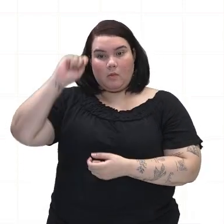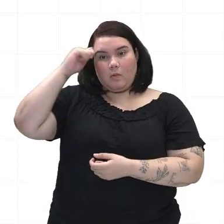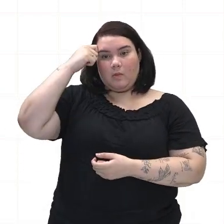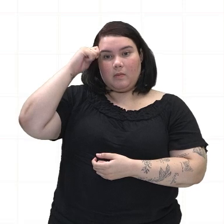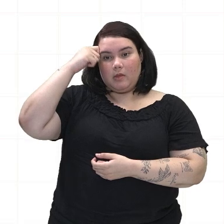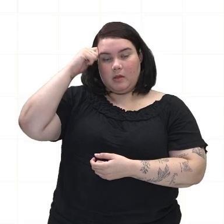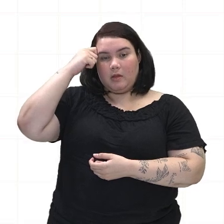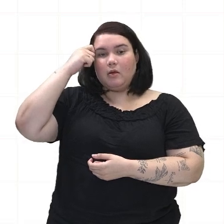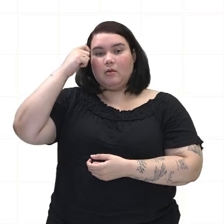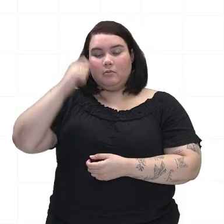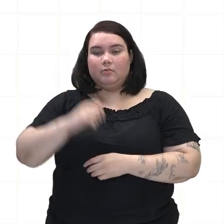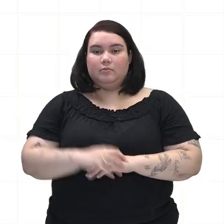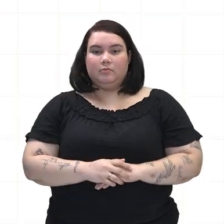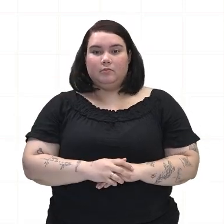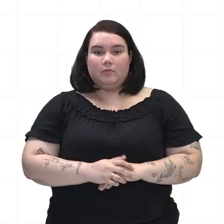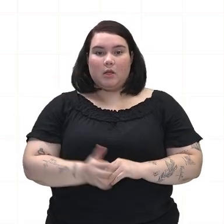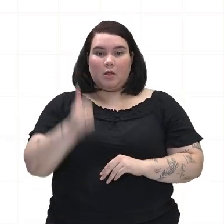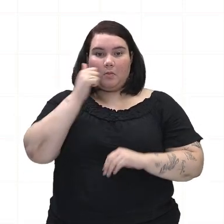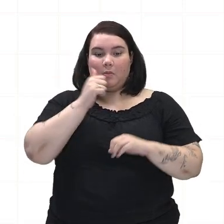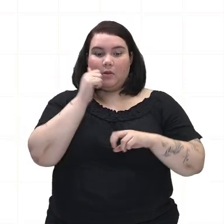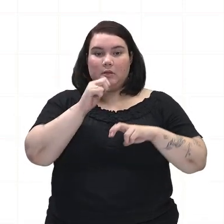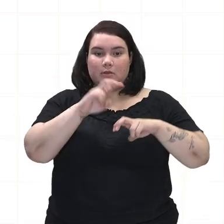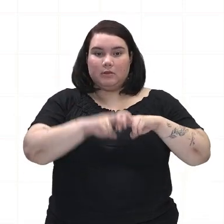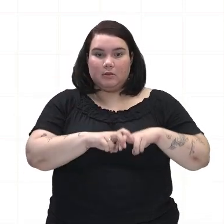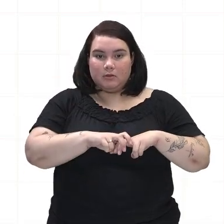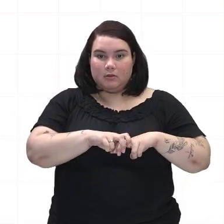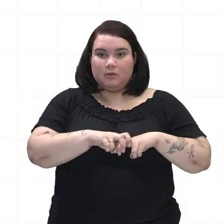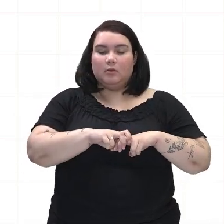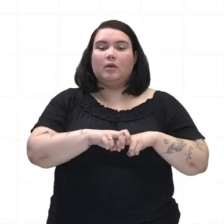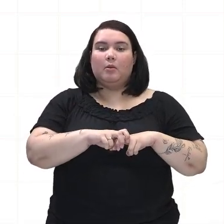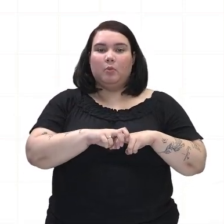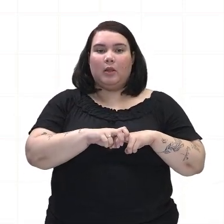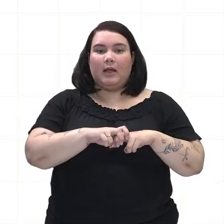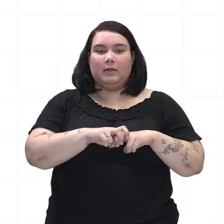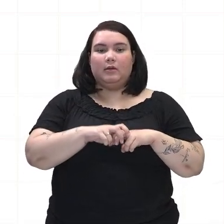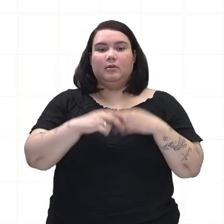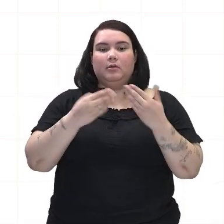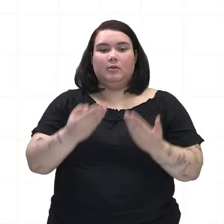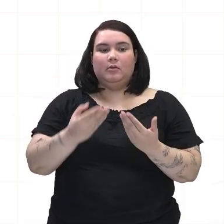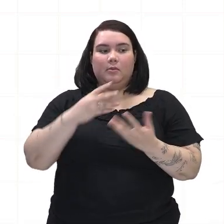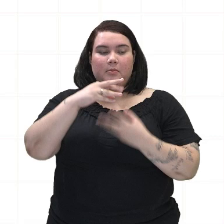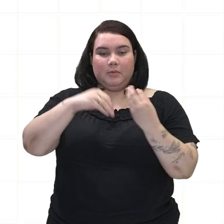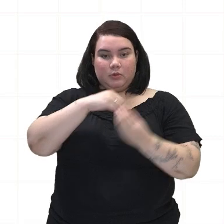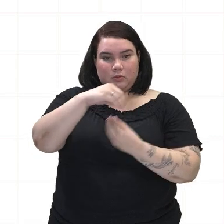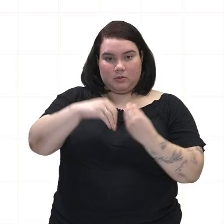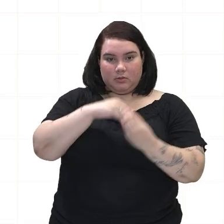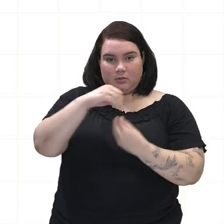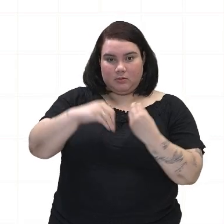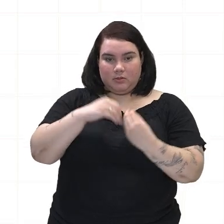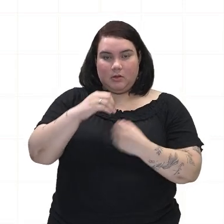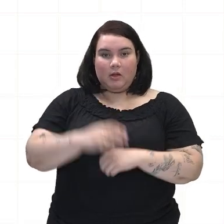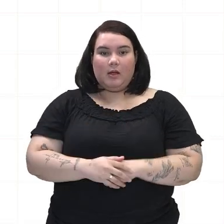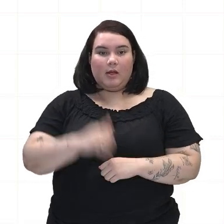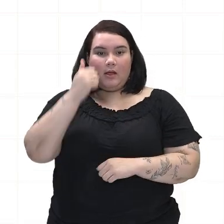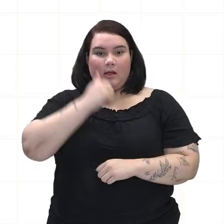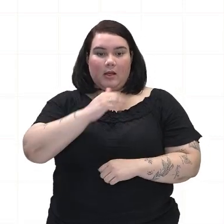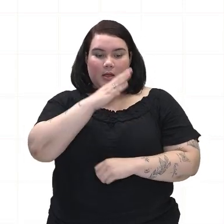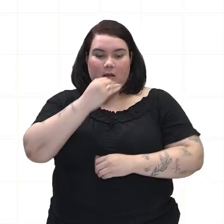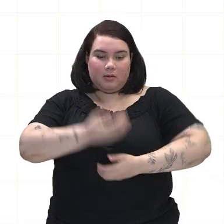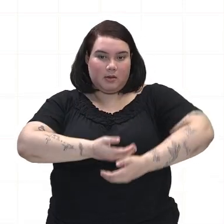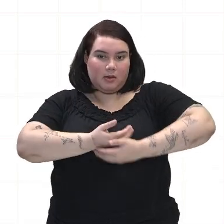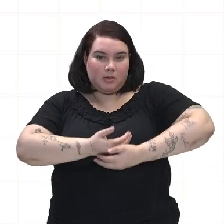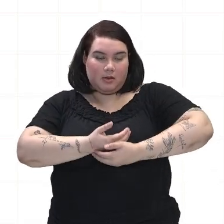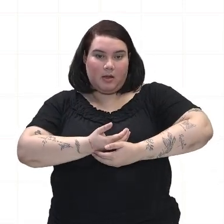retinta. A mulher que está sentada é mulata. A criança que está sentada no colo da mãe mulata